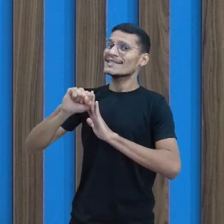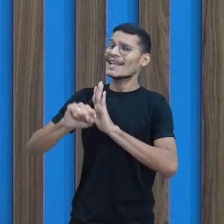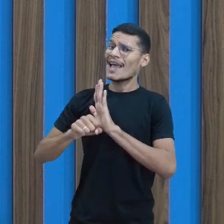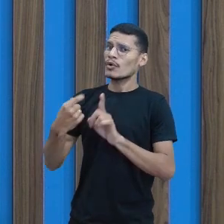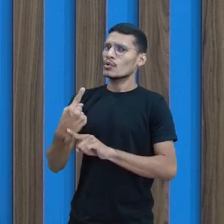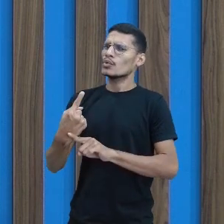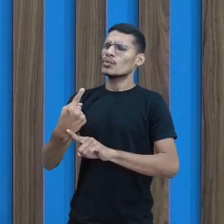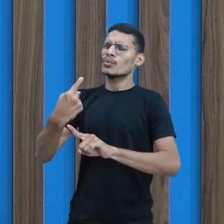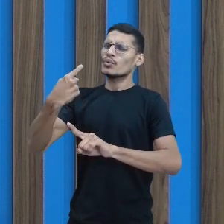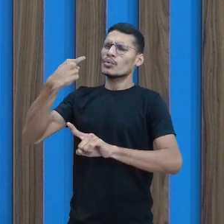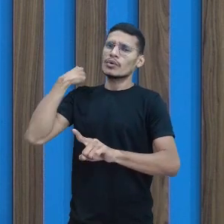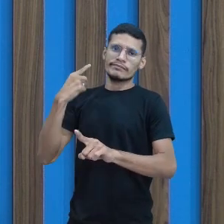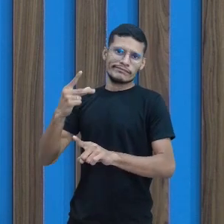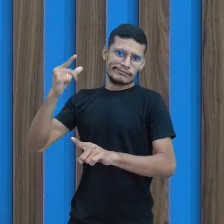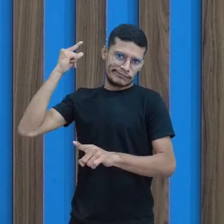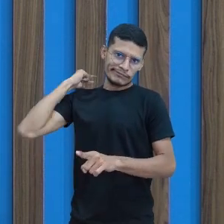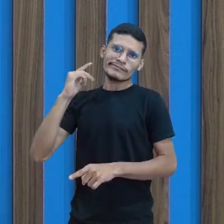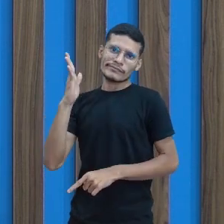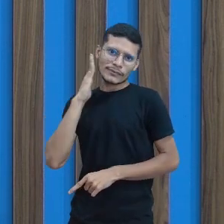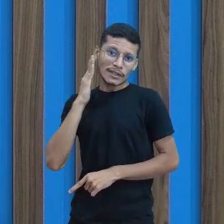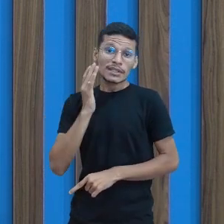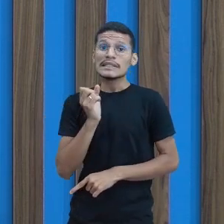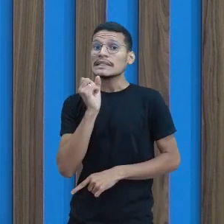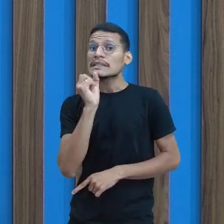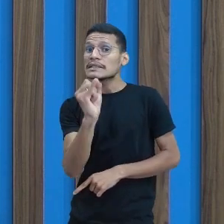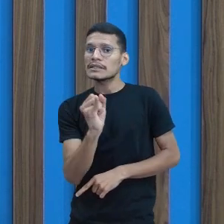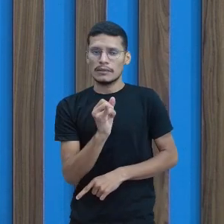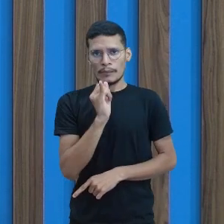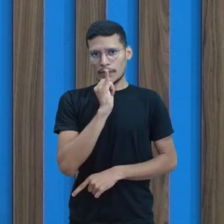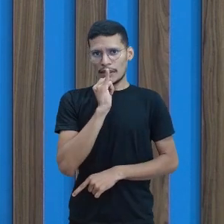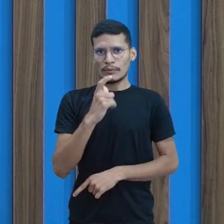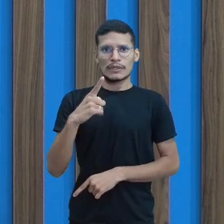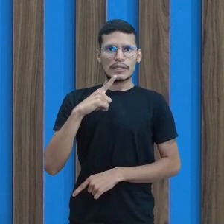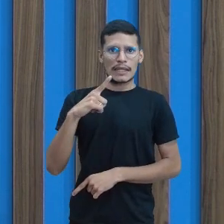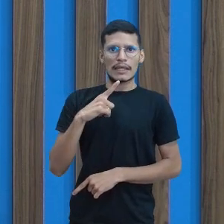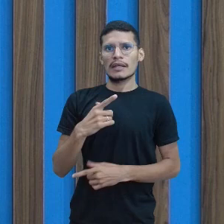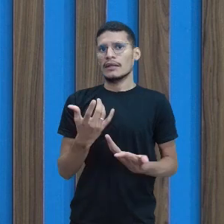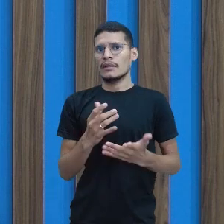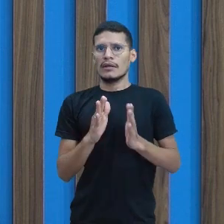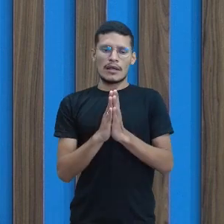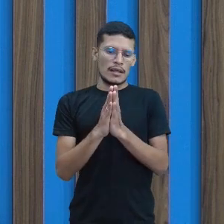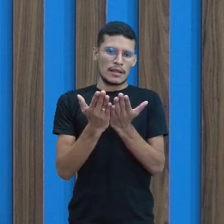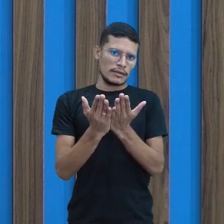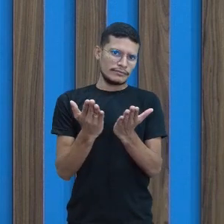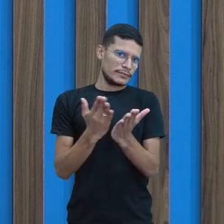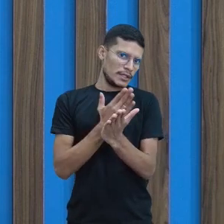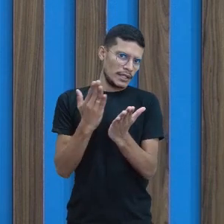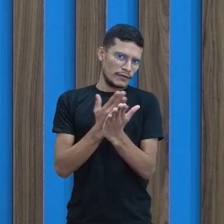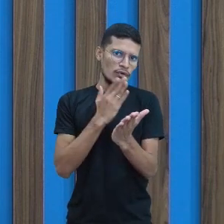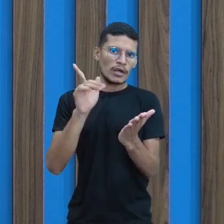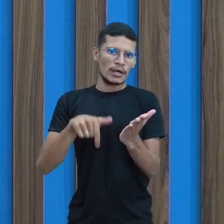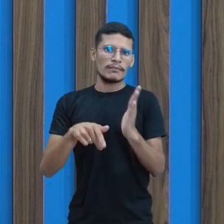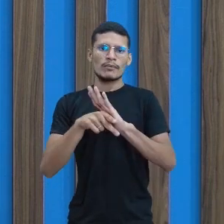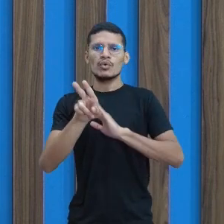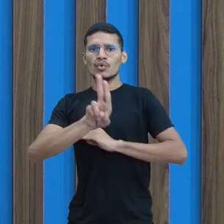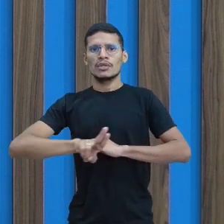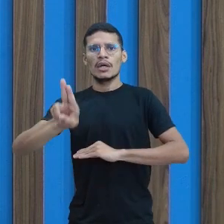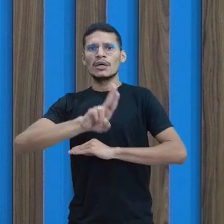um conflito que, se a gente pega, por exemplo, né, o livro, né, que é